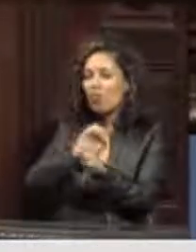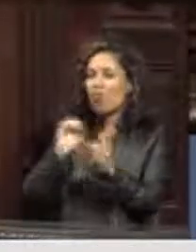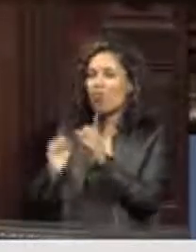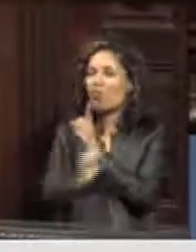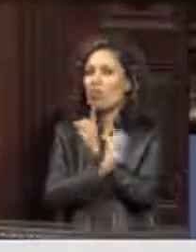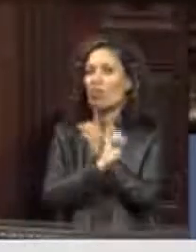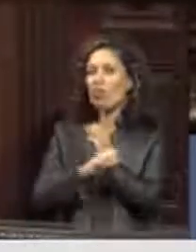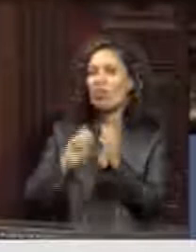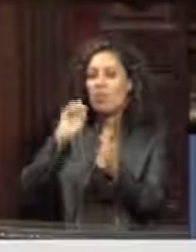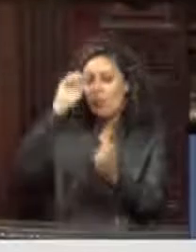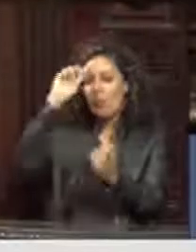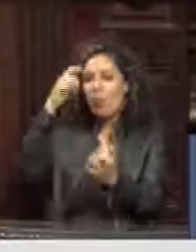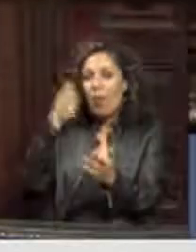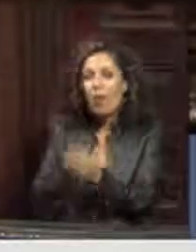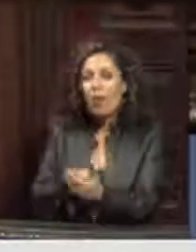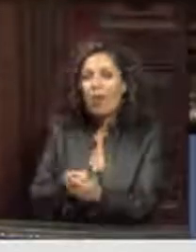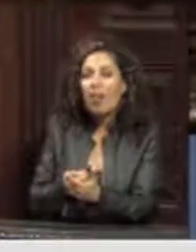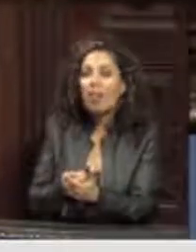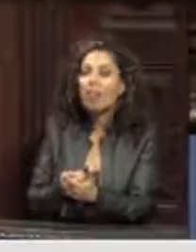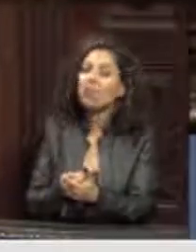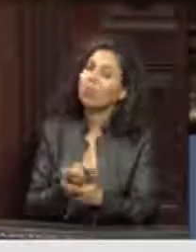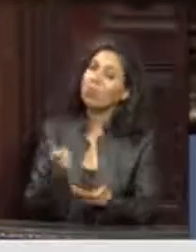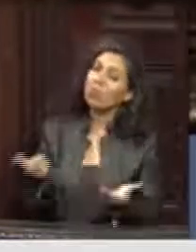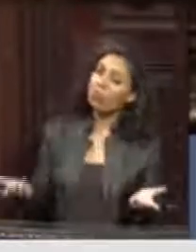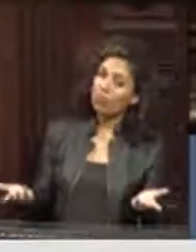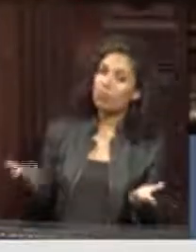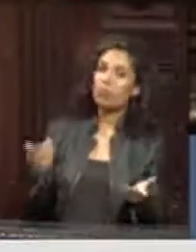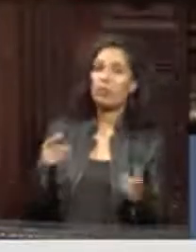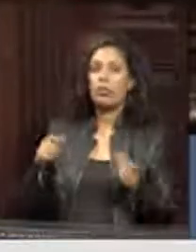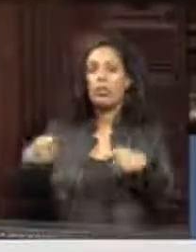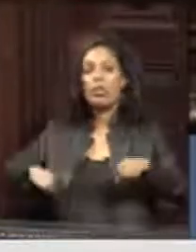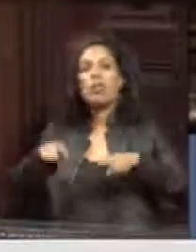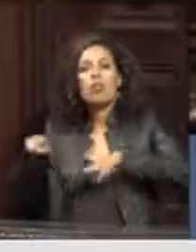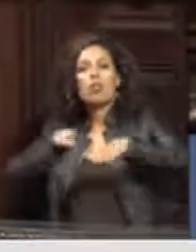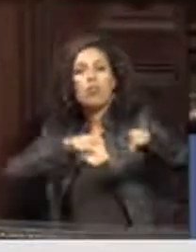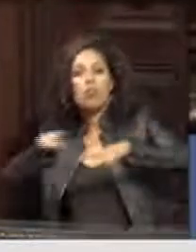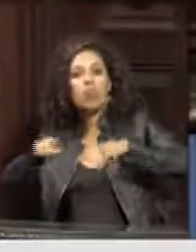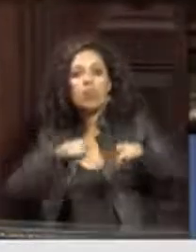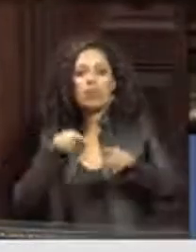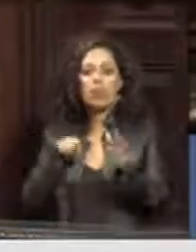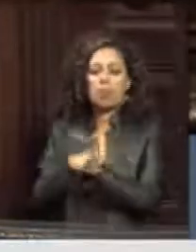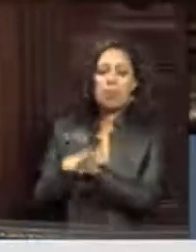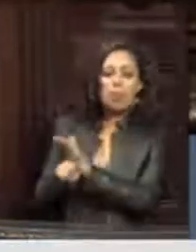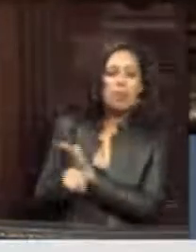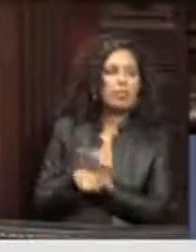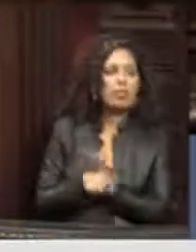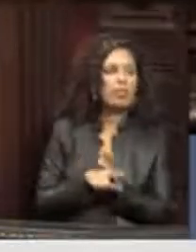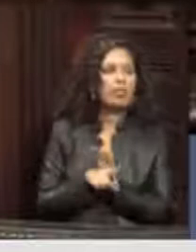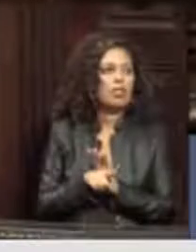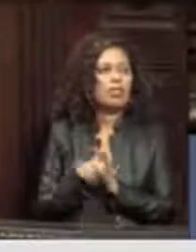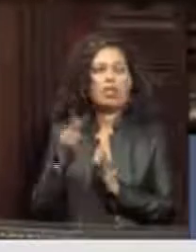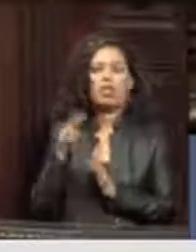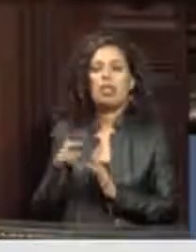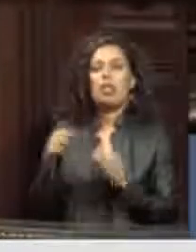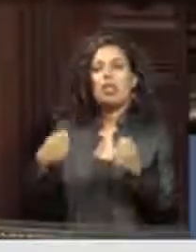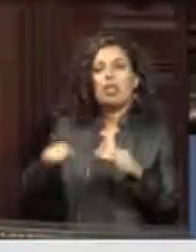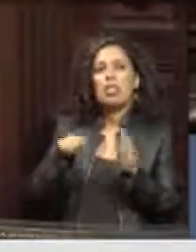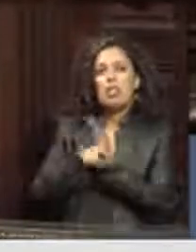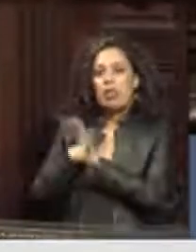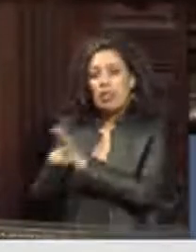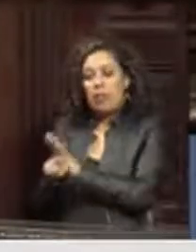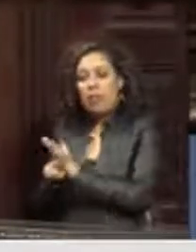Então, dividindo aqui o deputado Jânio Conte Bittencourt, a nossa preocupação com relação a esse modelo apresentado pelo Estado,